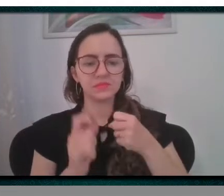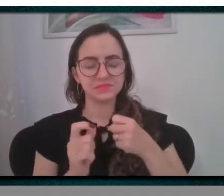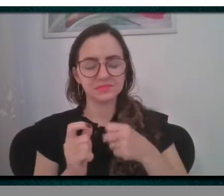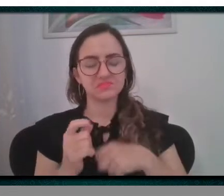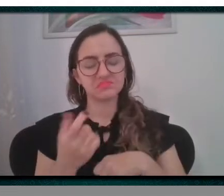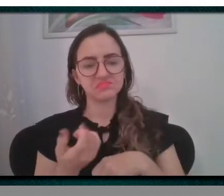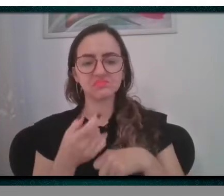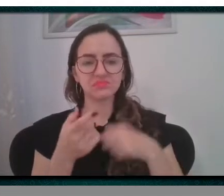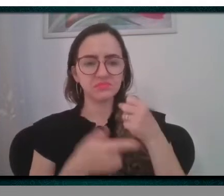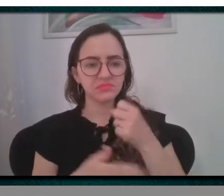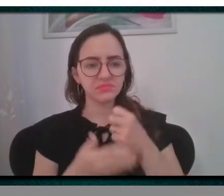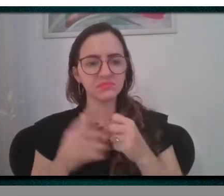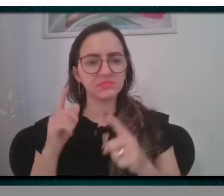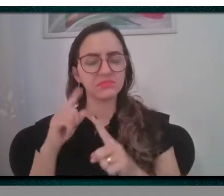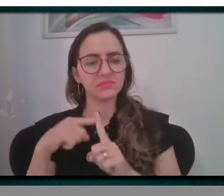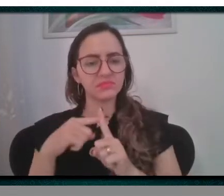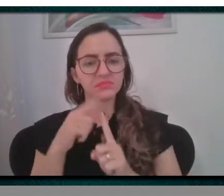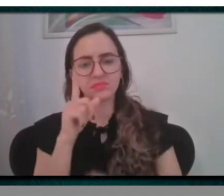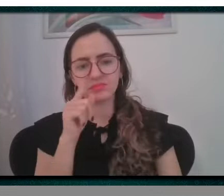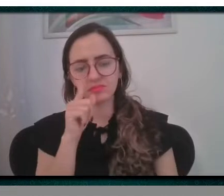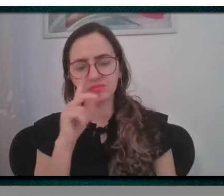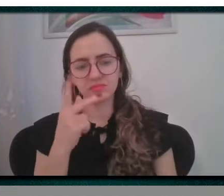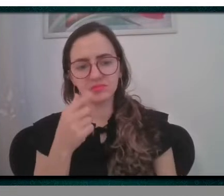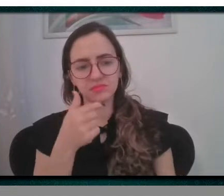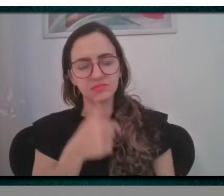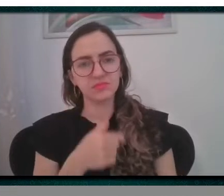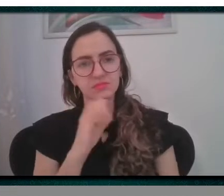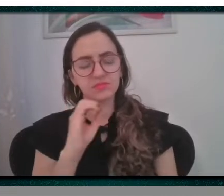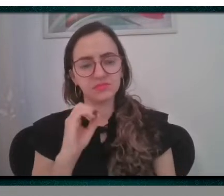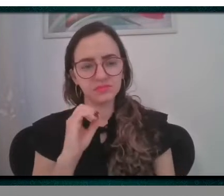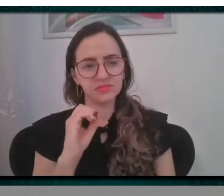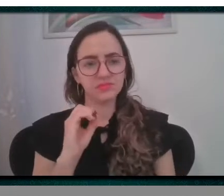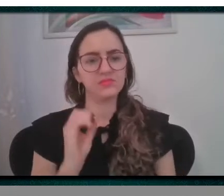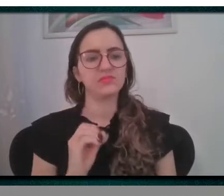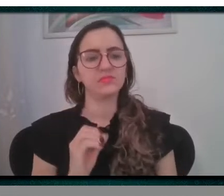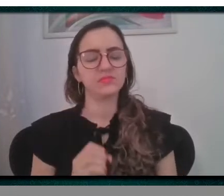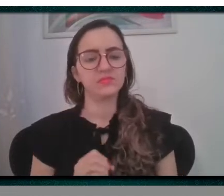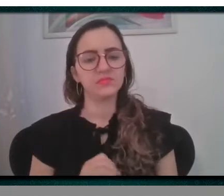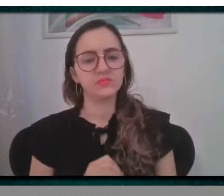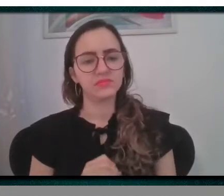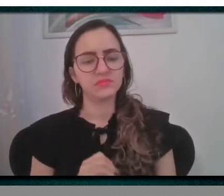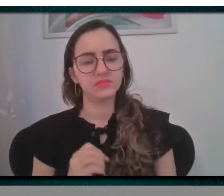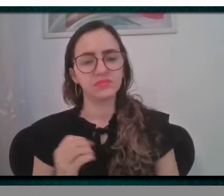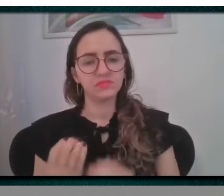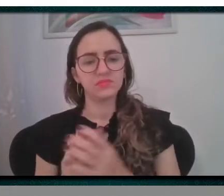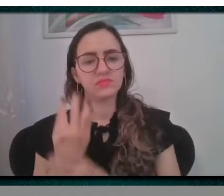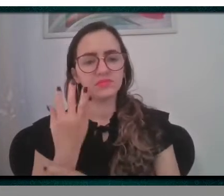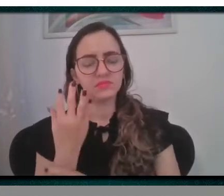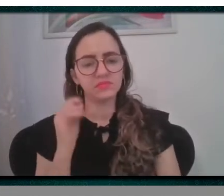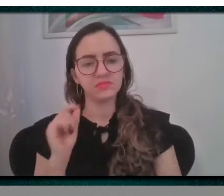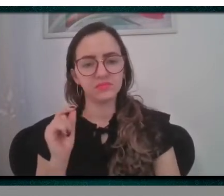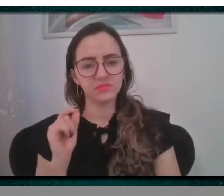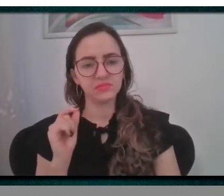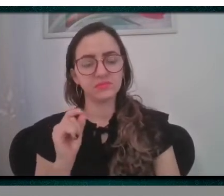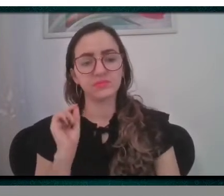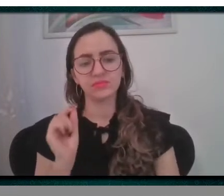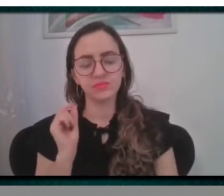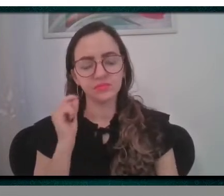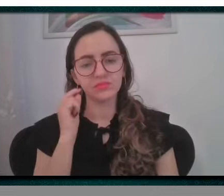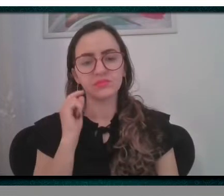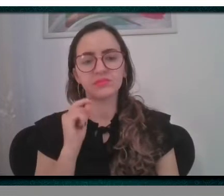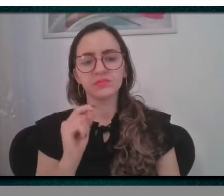H2O. E aqui vai gerar o quê? Vai gerar uma base hidrogenada, tá?